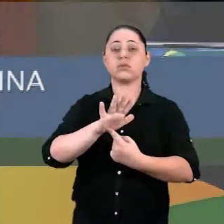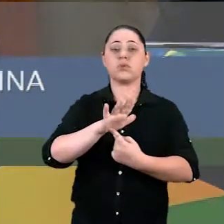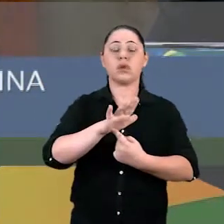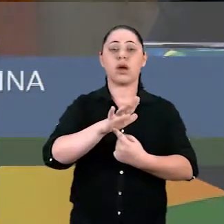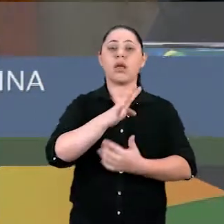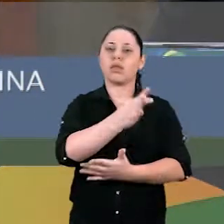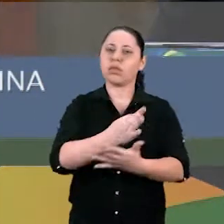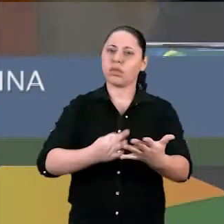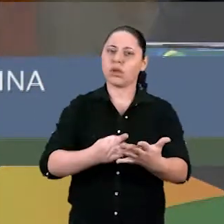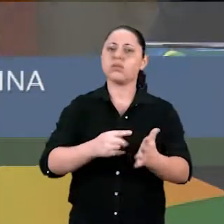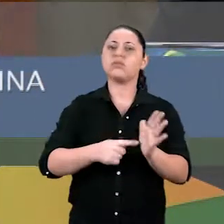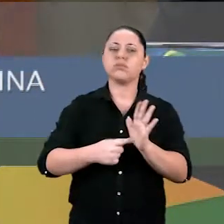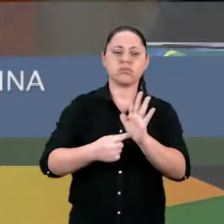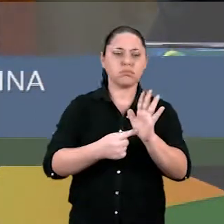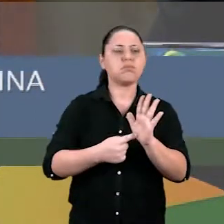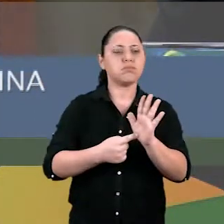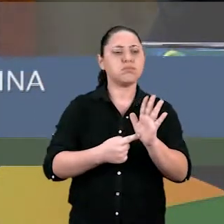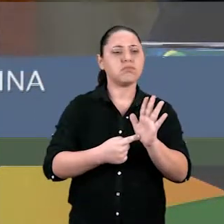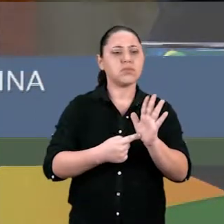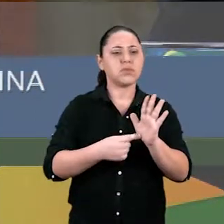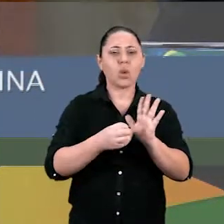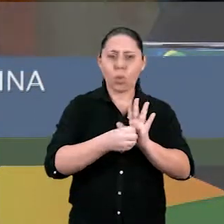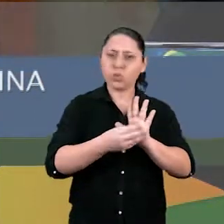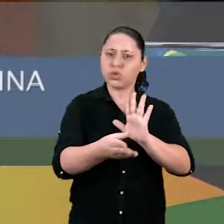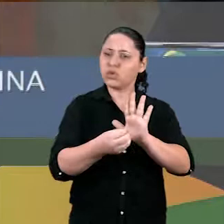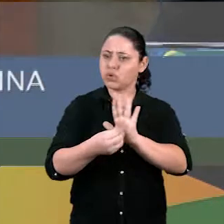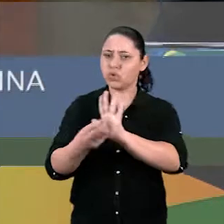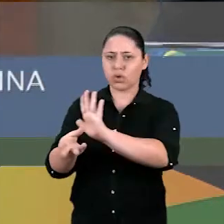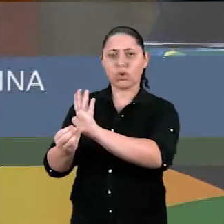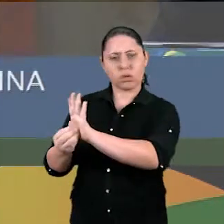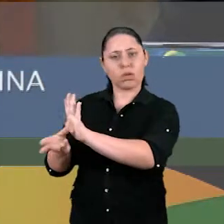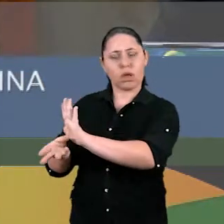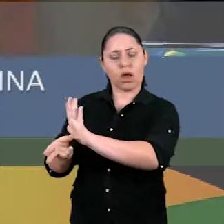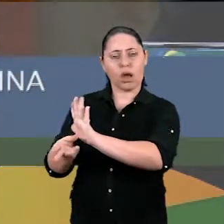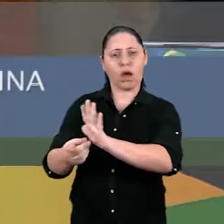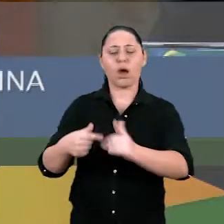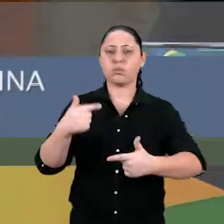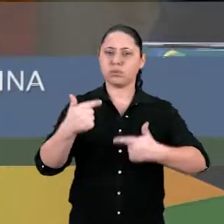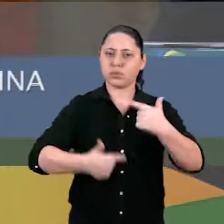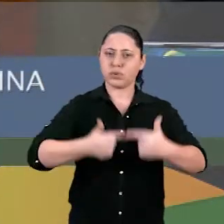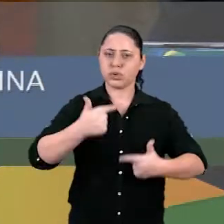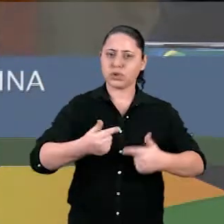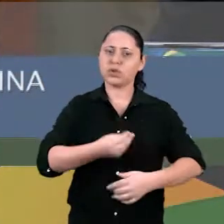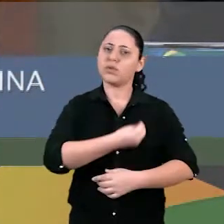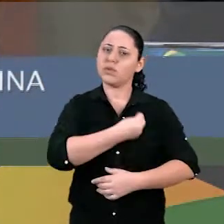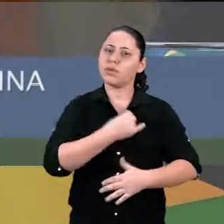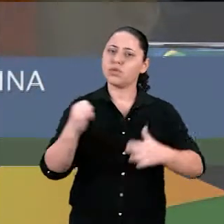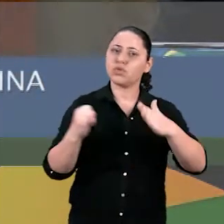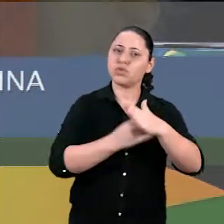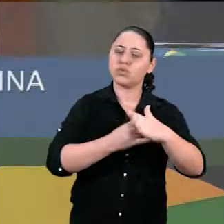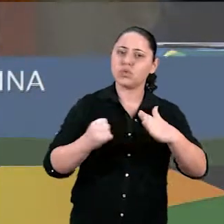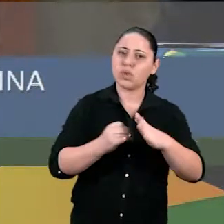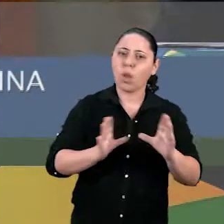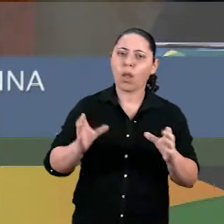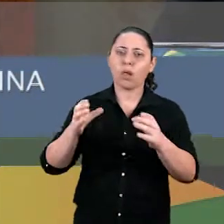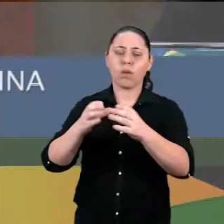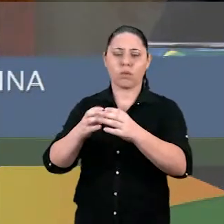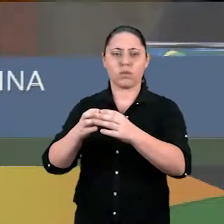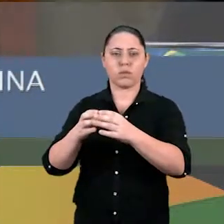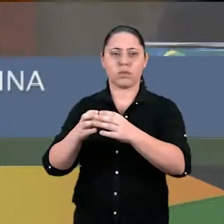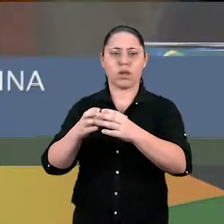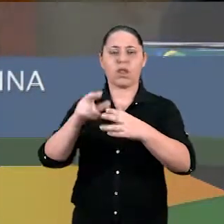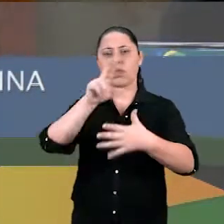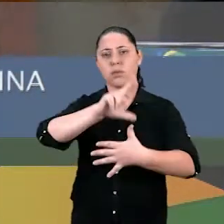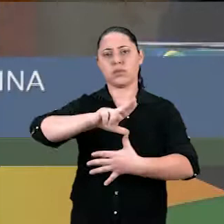esse texto é um texto que eu recomendo, esse livro sobre política e vida institucional das cortes